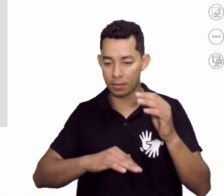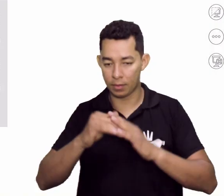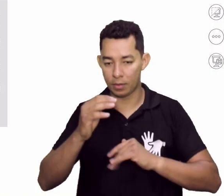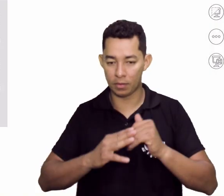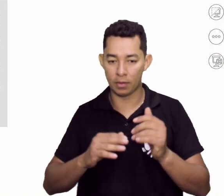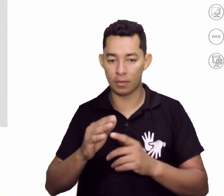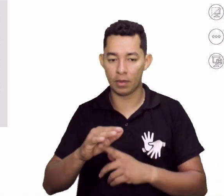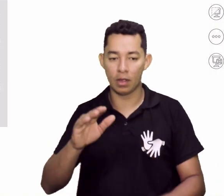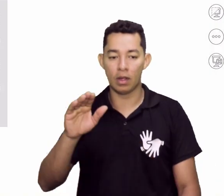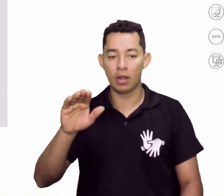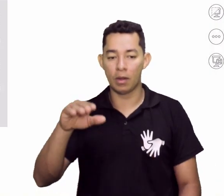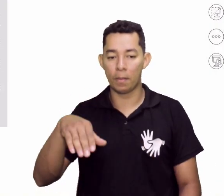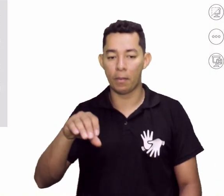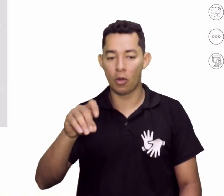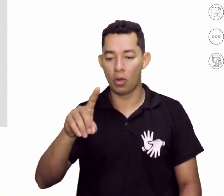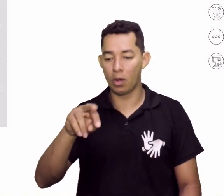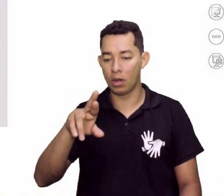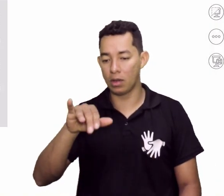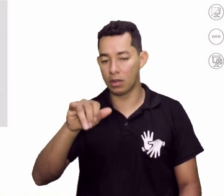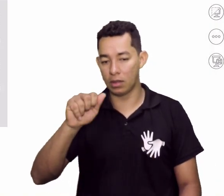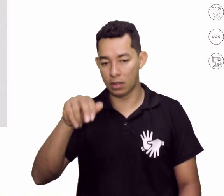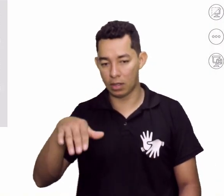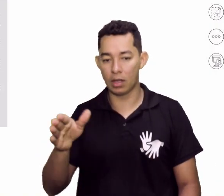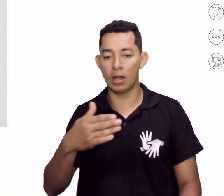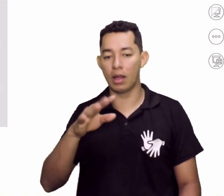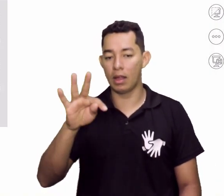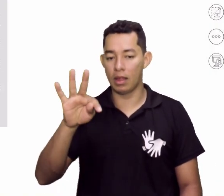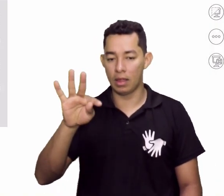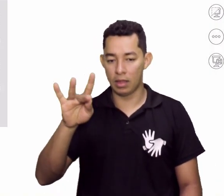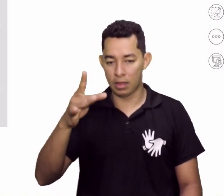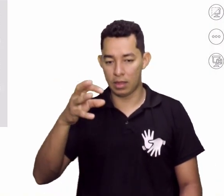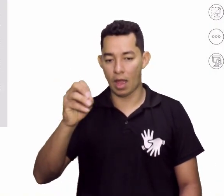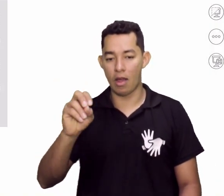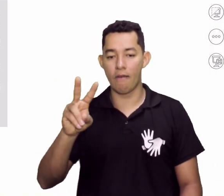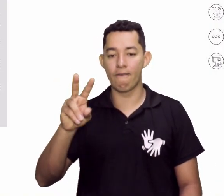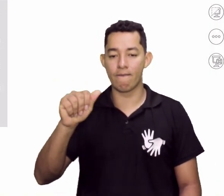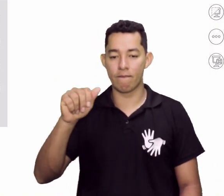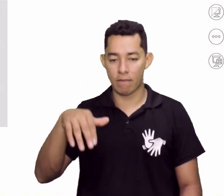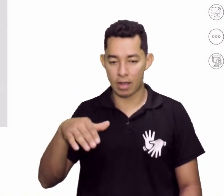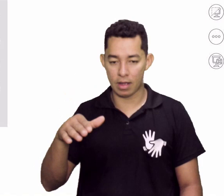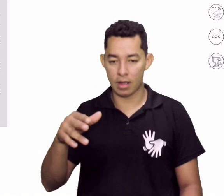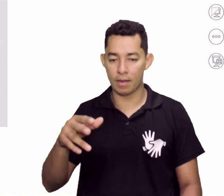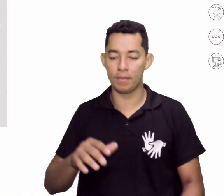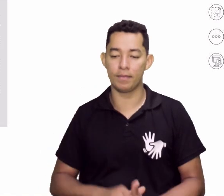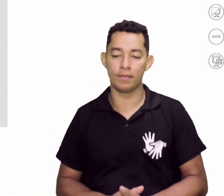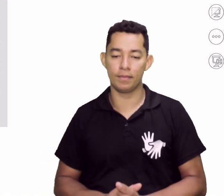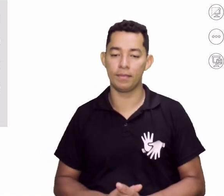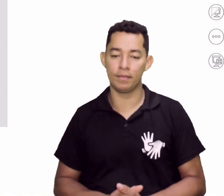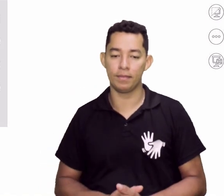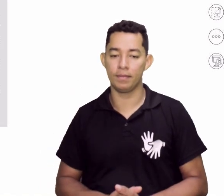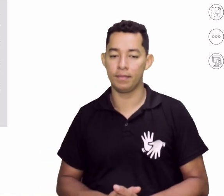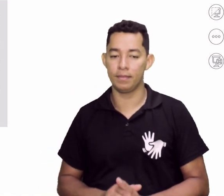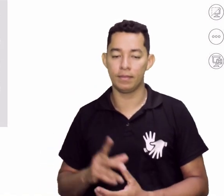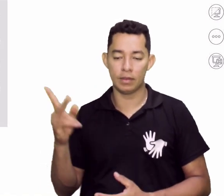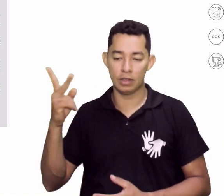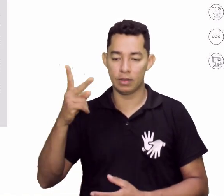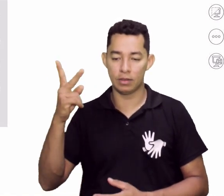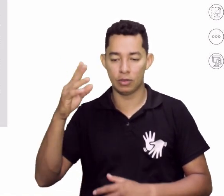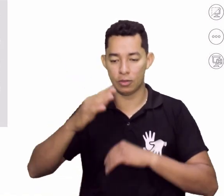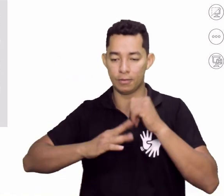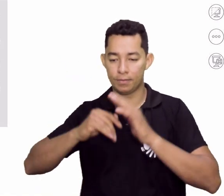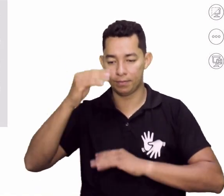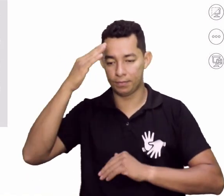van Doesburg. Pegou aí? Van Doesburg. Que rejeitam